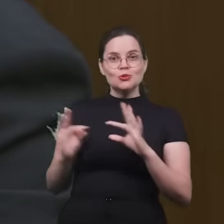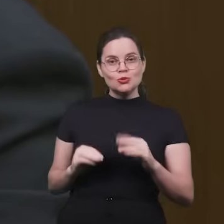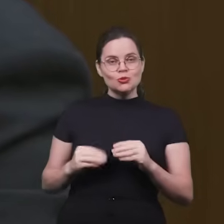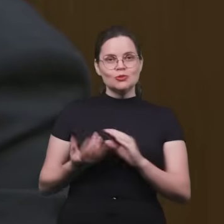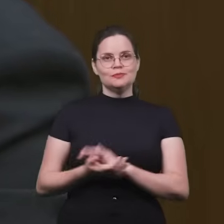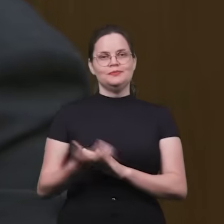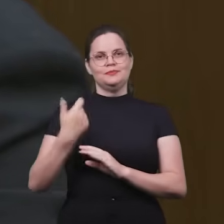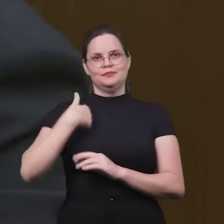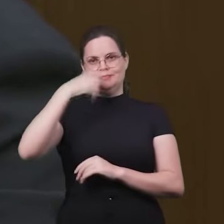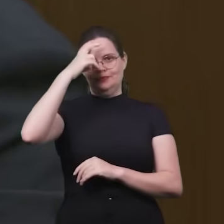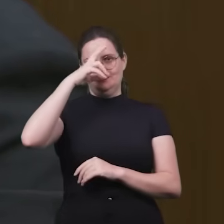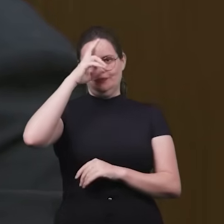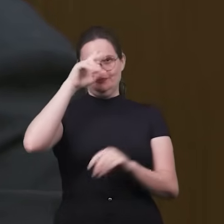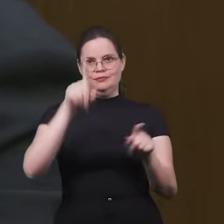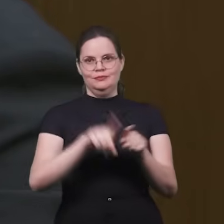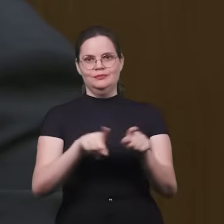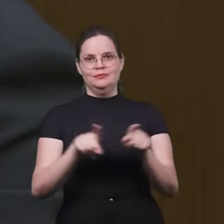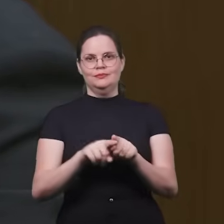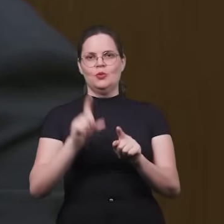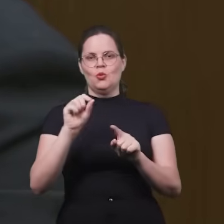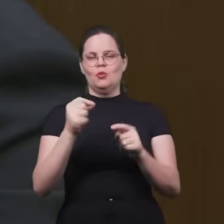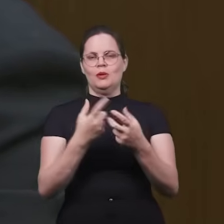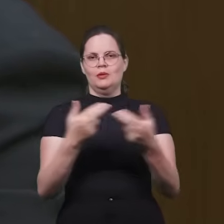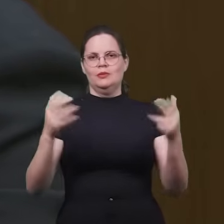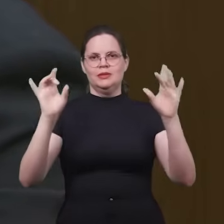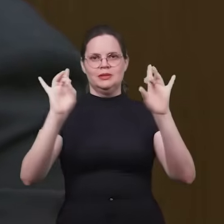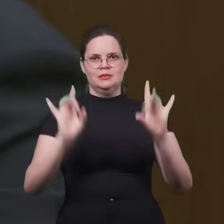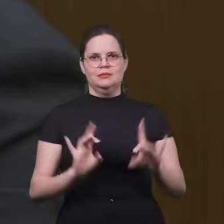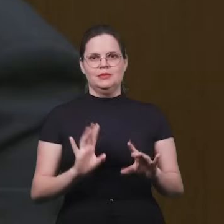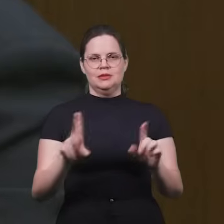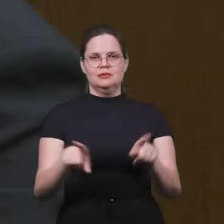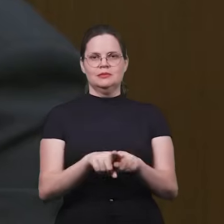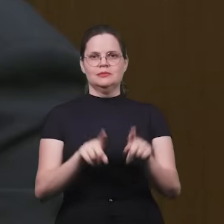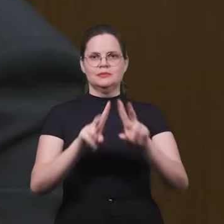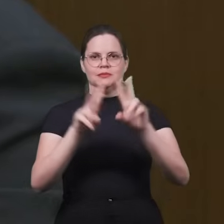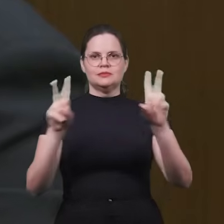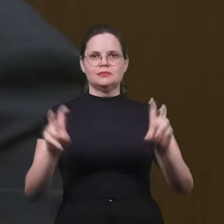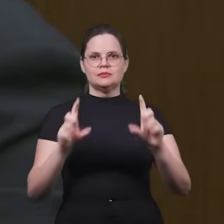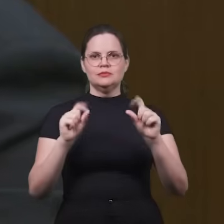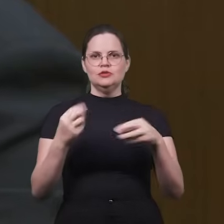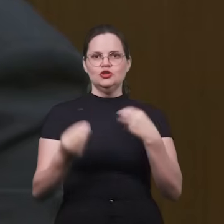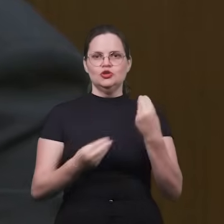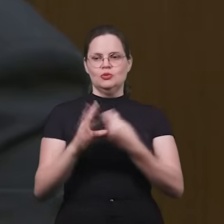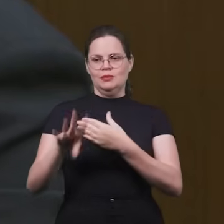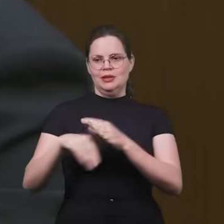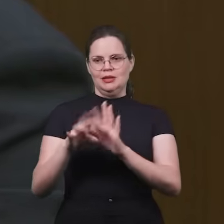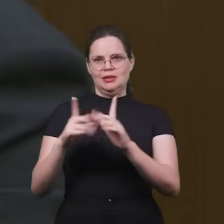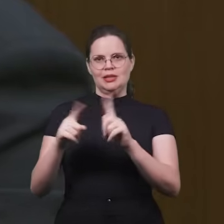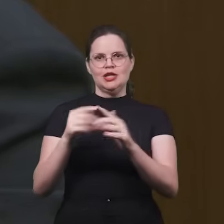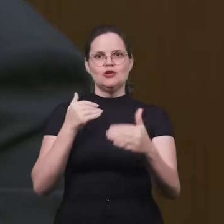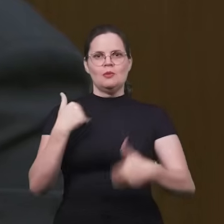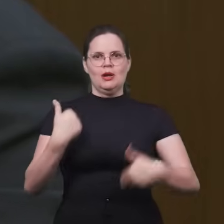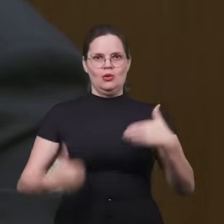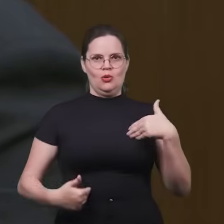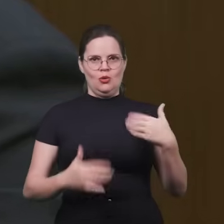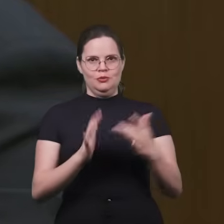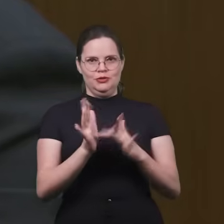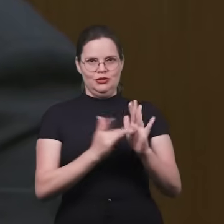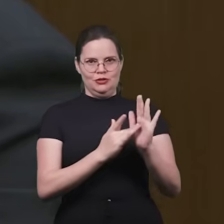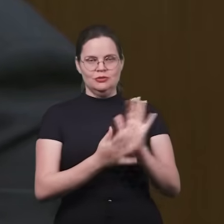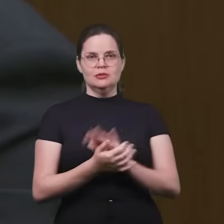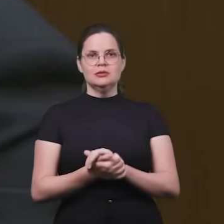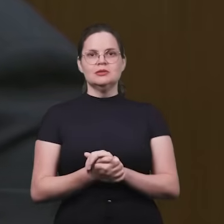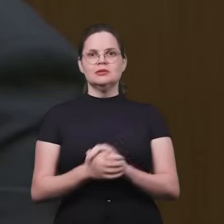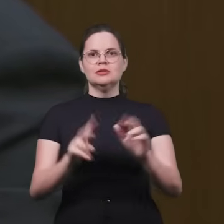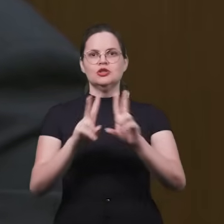E assim, eu lembro também de algo muito especial dentro também da questão de corpo, mas também a questão